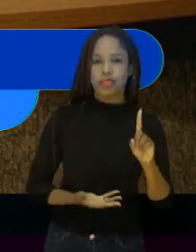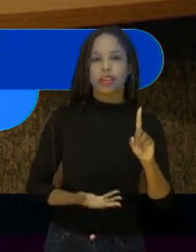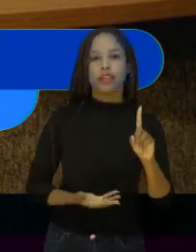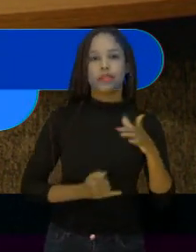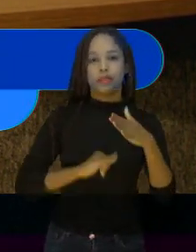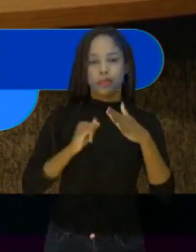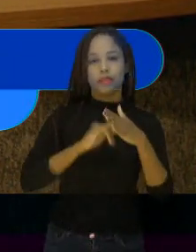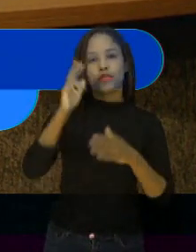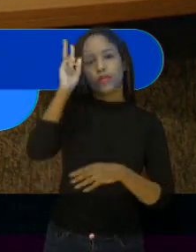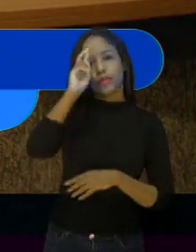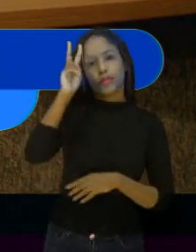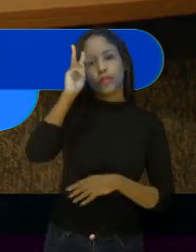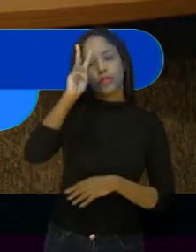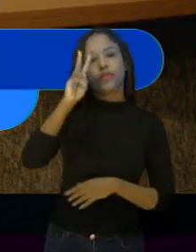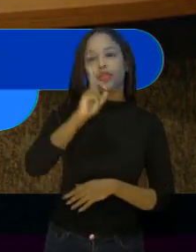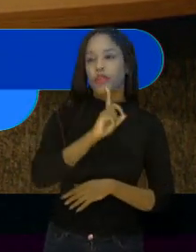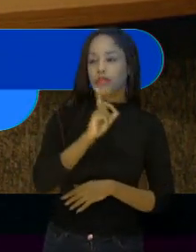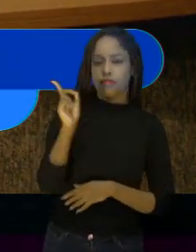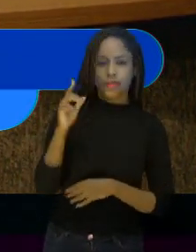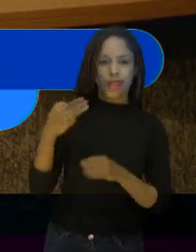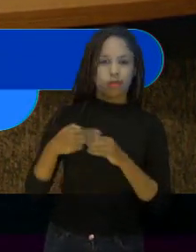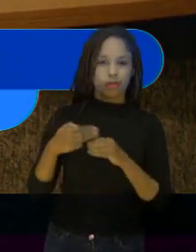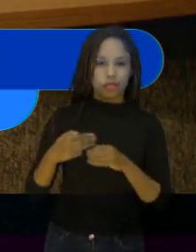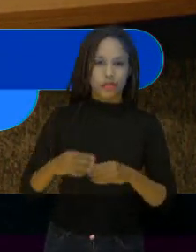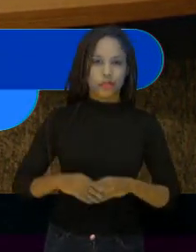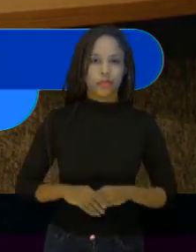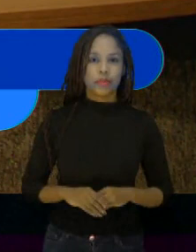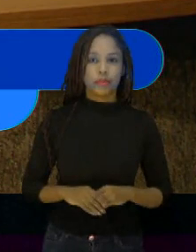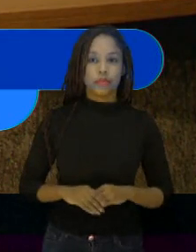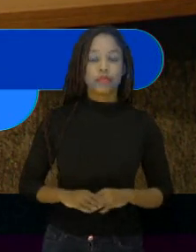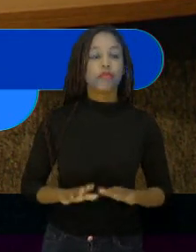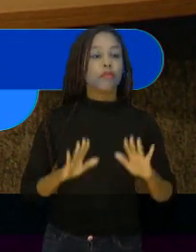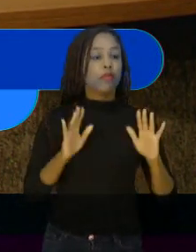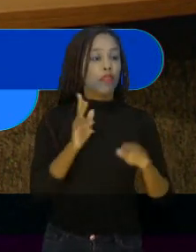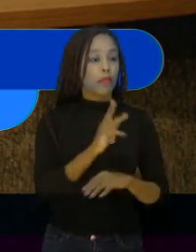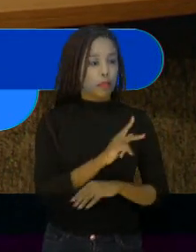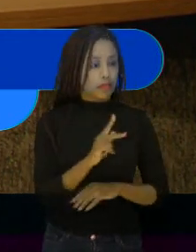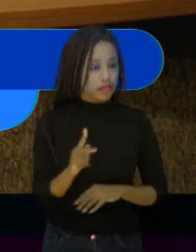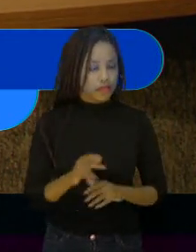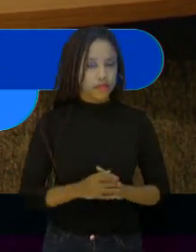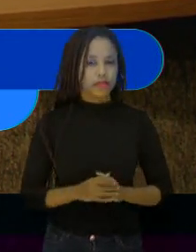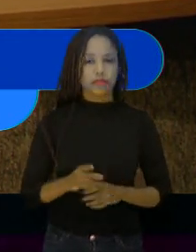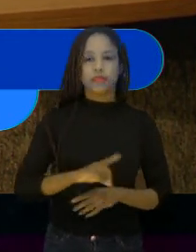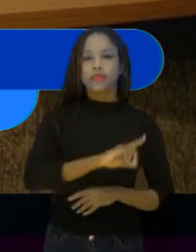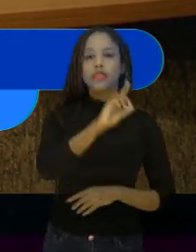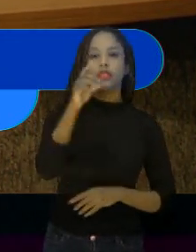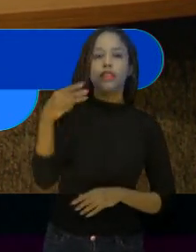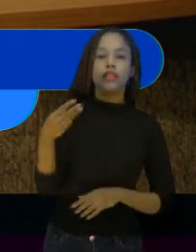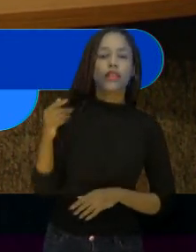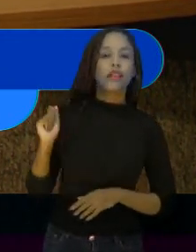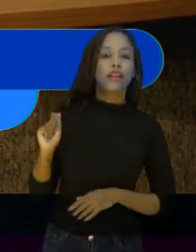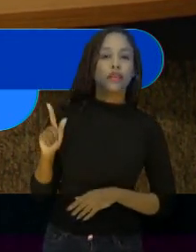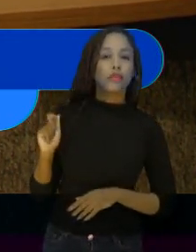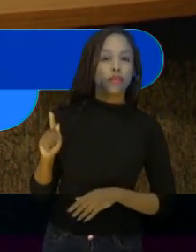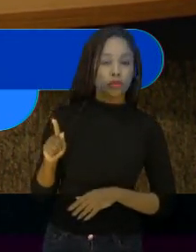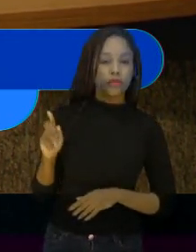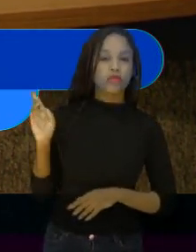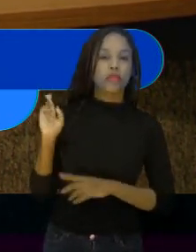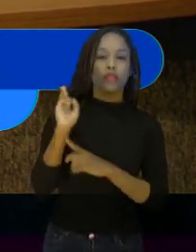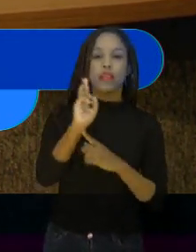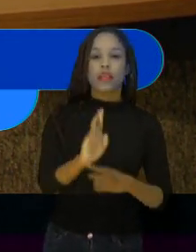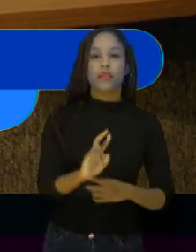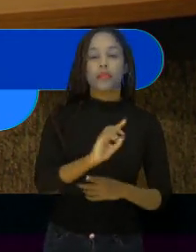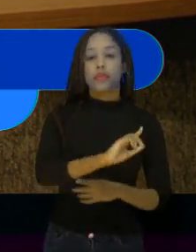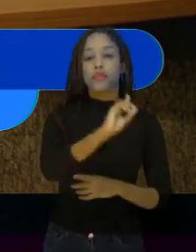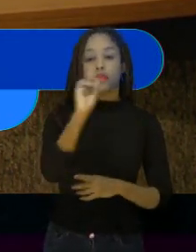Histórico da Vitória de Santo Antão. Mas, senhor presidente, o dia 3 de agosto representa importante